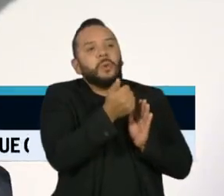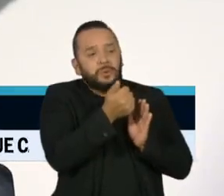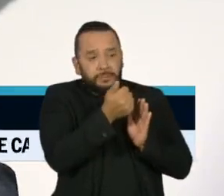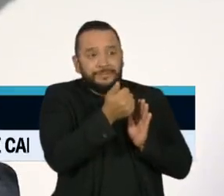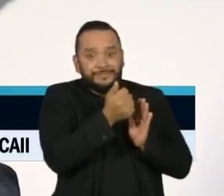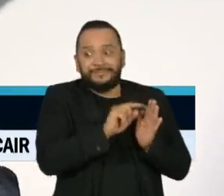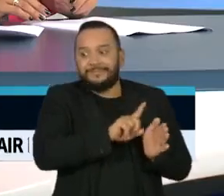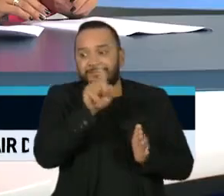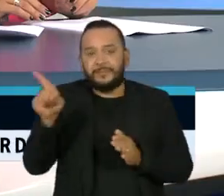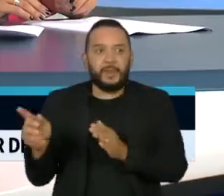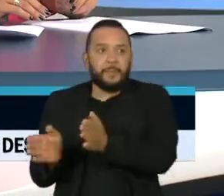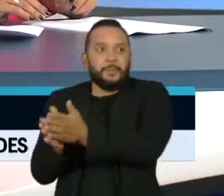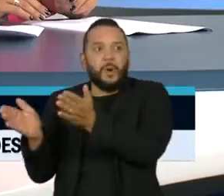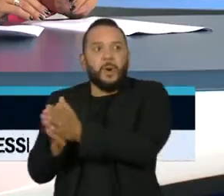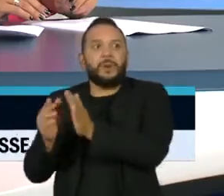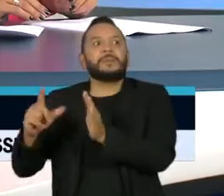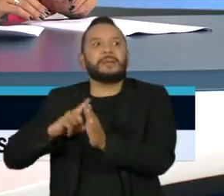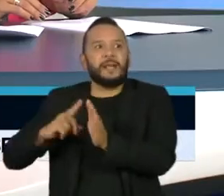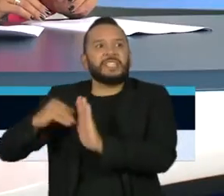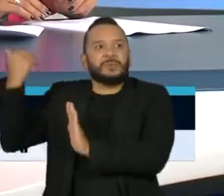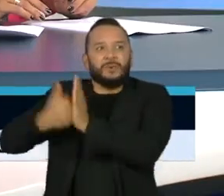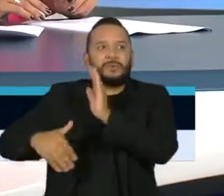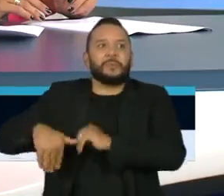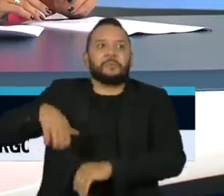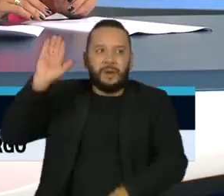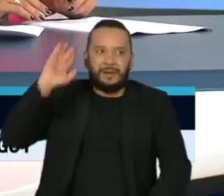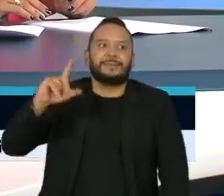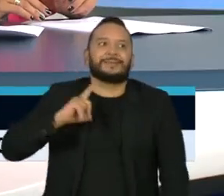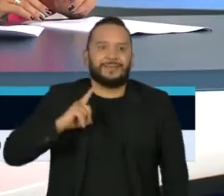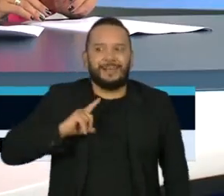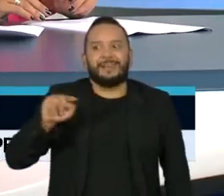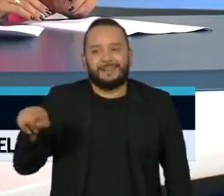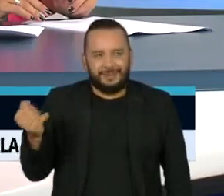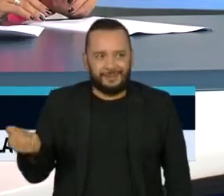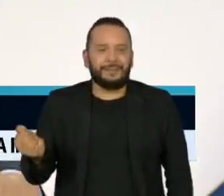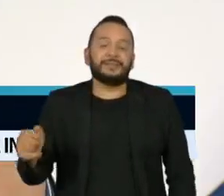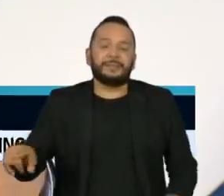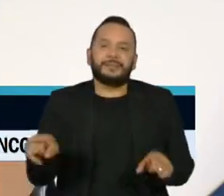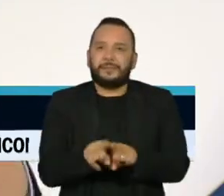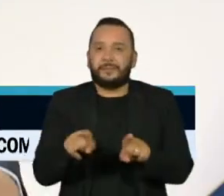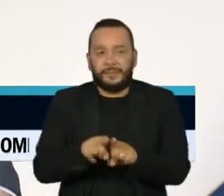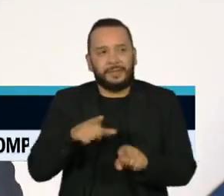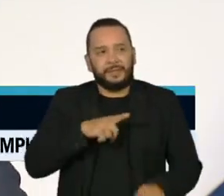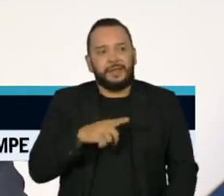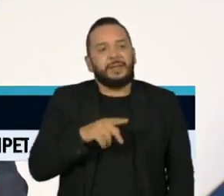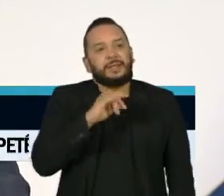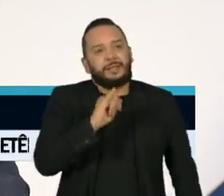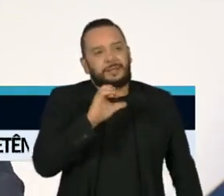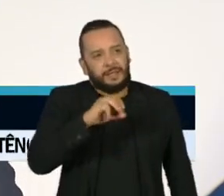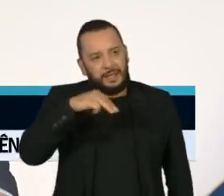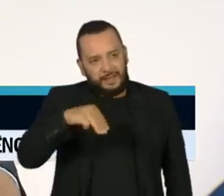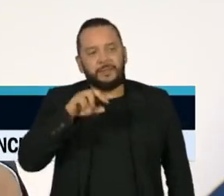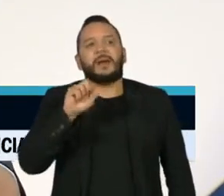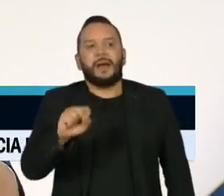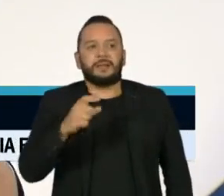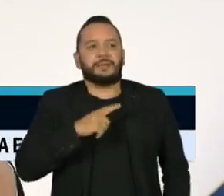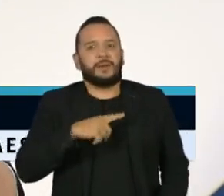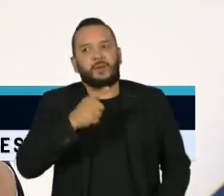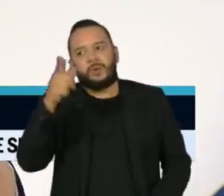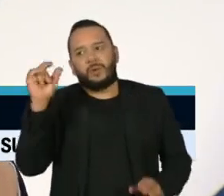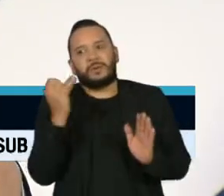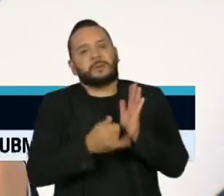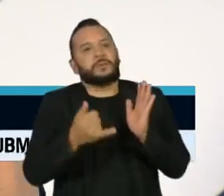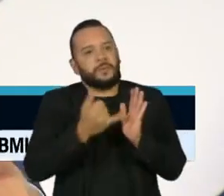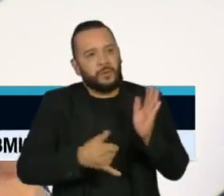do mais, o Brasil tem um outro problema, que são os impostos indiretos, ou seja, o ICMS, predominantemente,